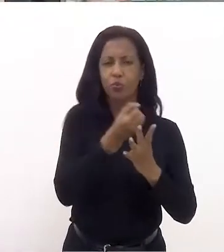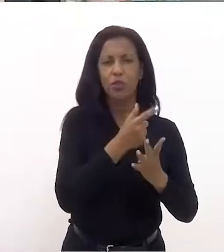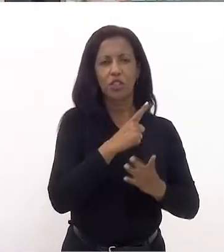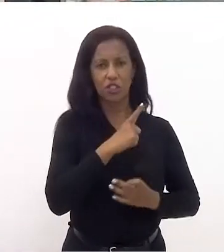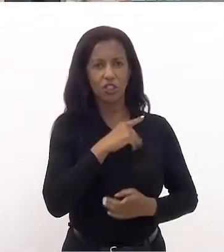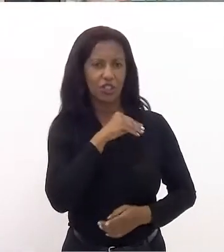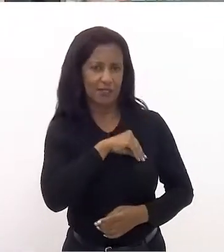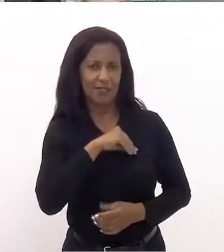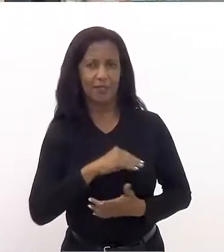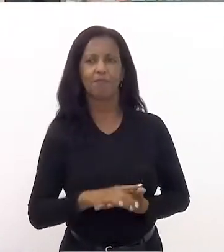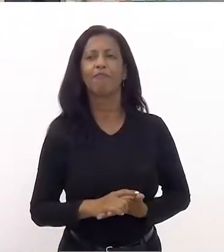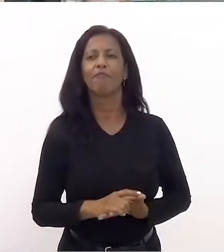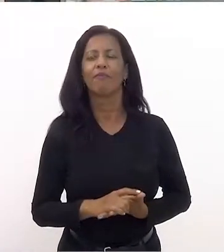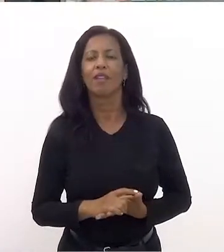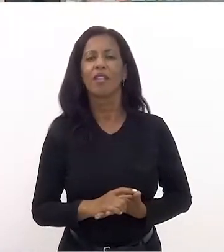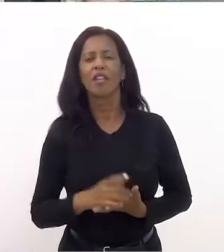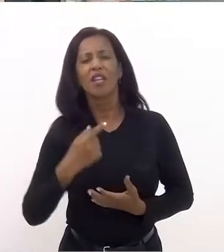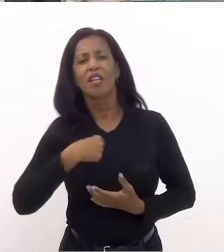fui